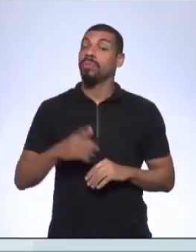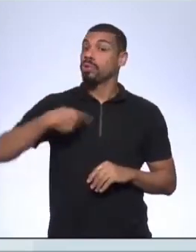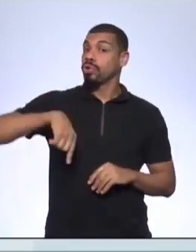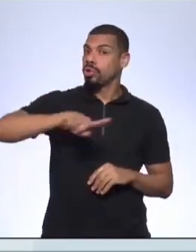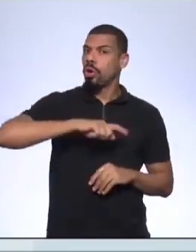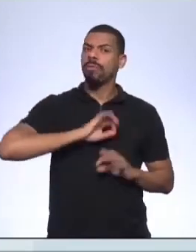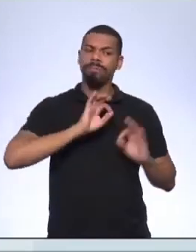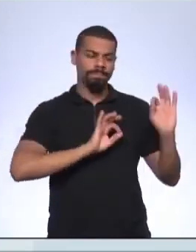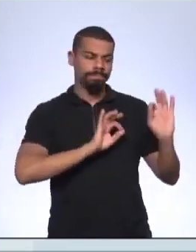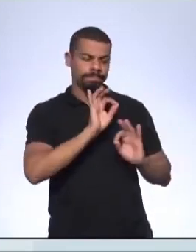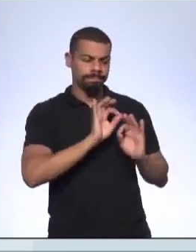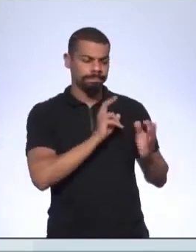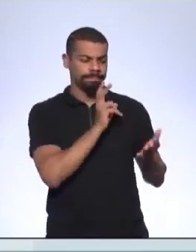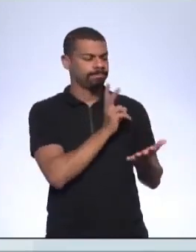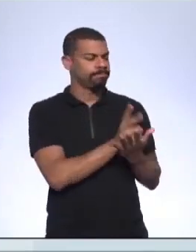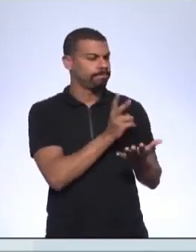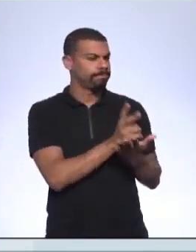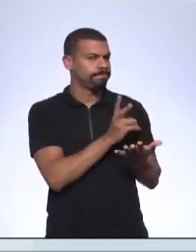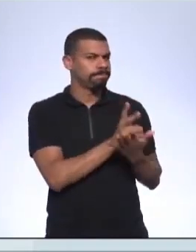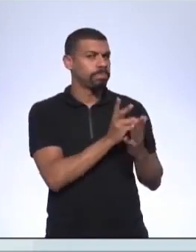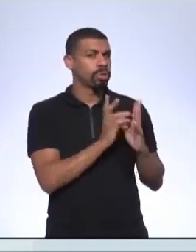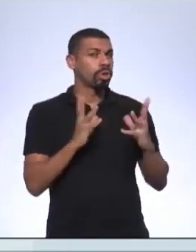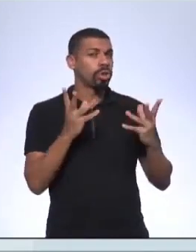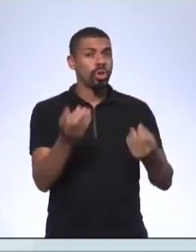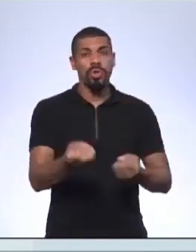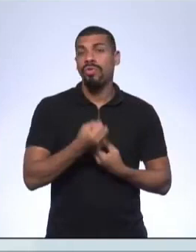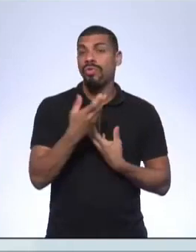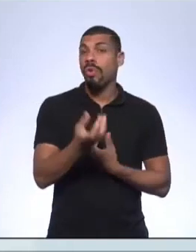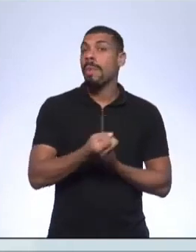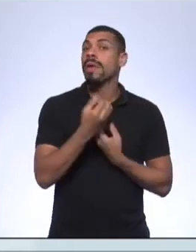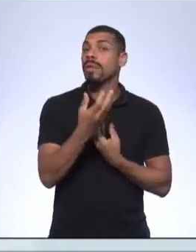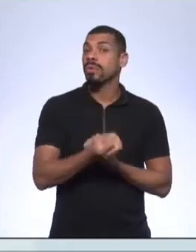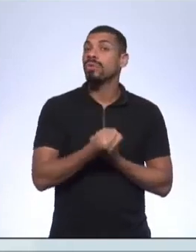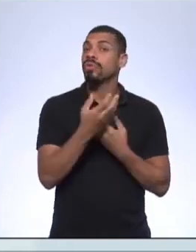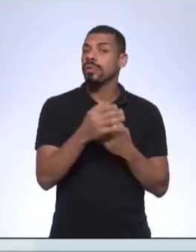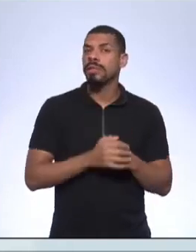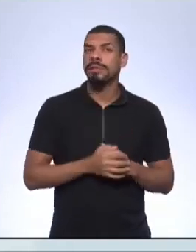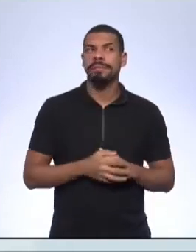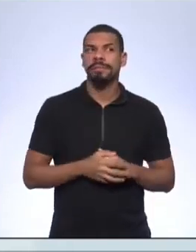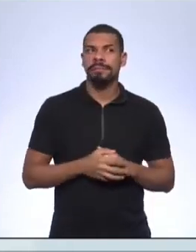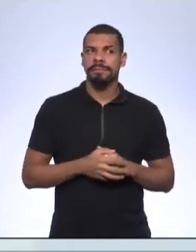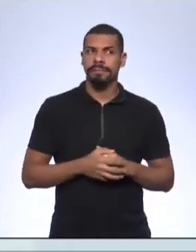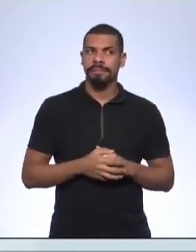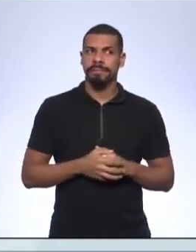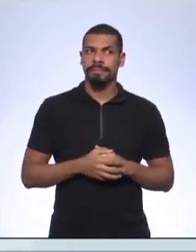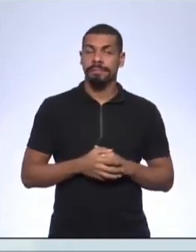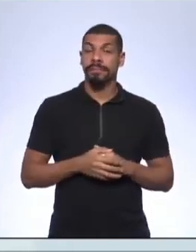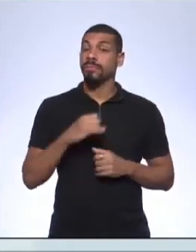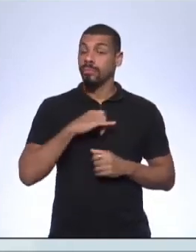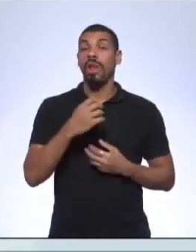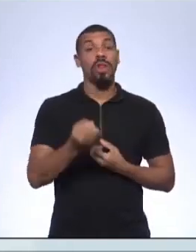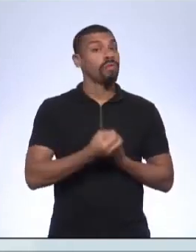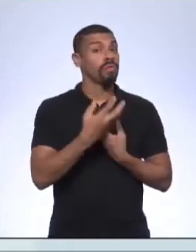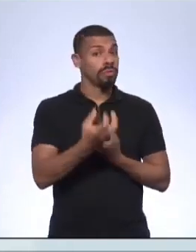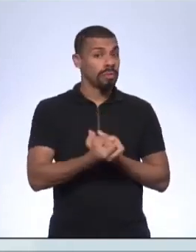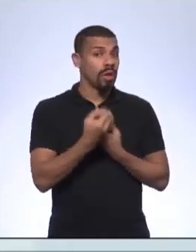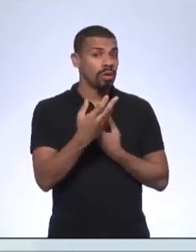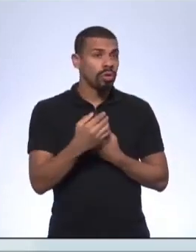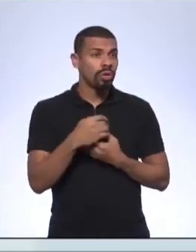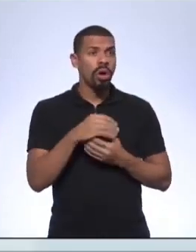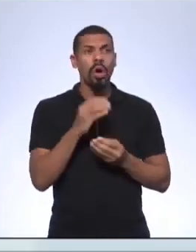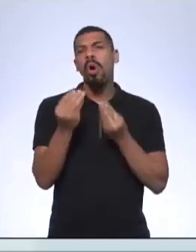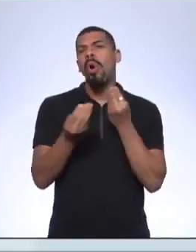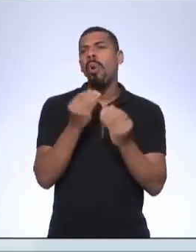que tratar com certeza que a natureza dessas informações, tanto a natureza dessas informações, os meios